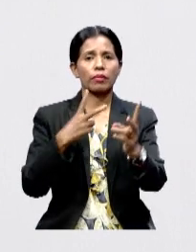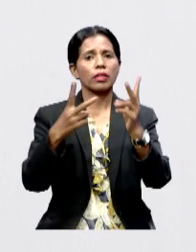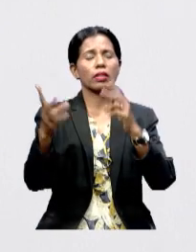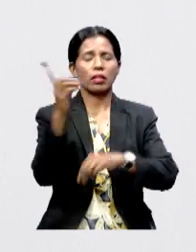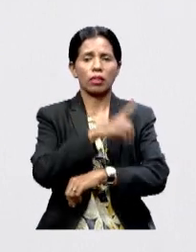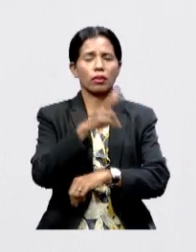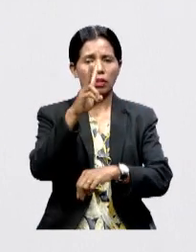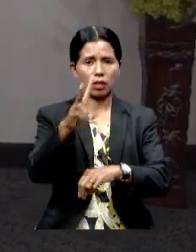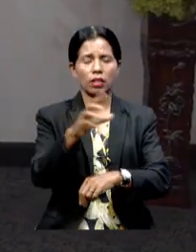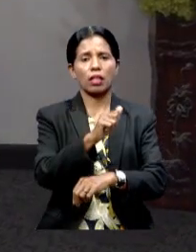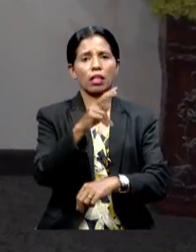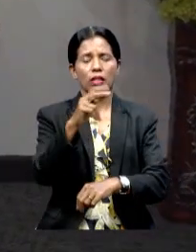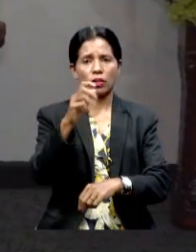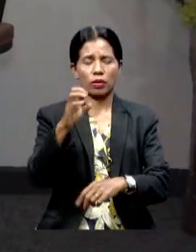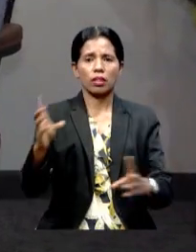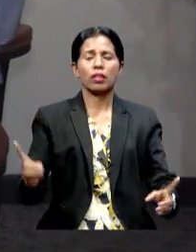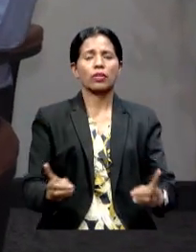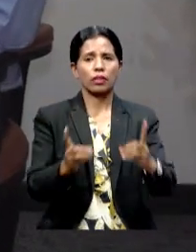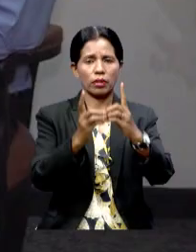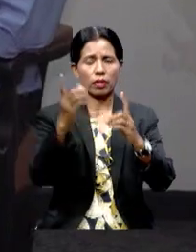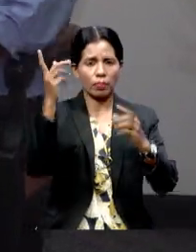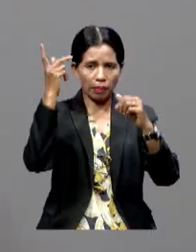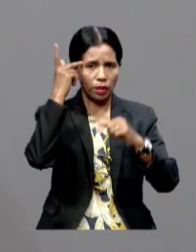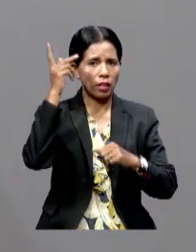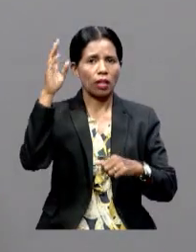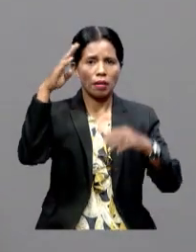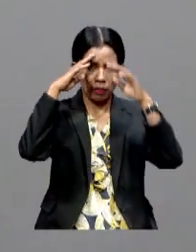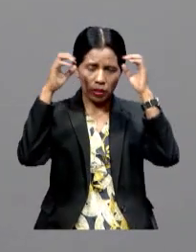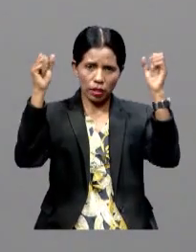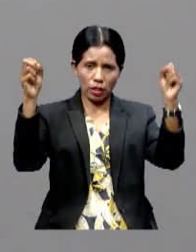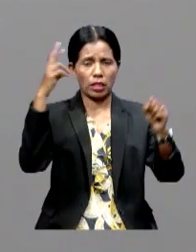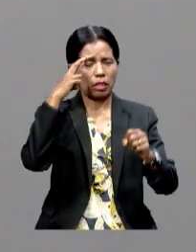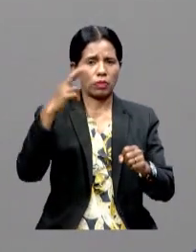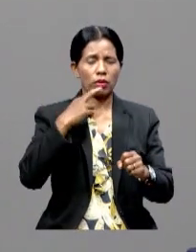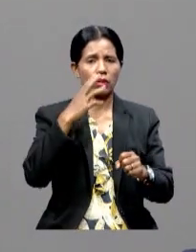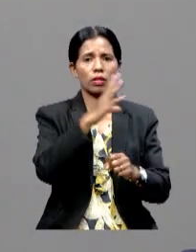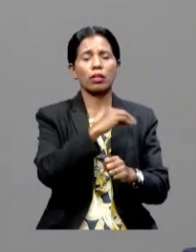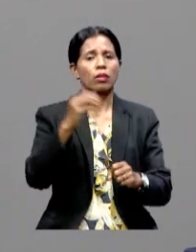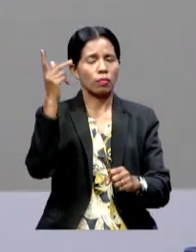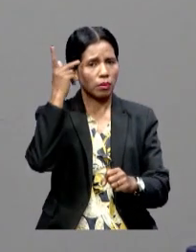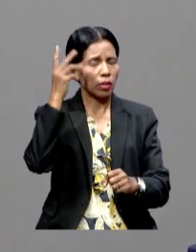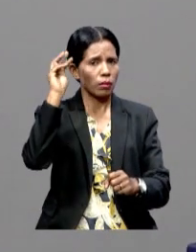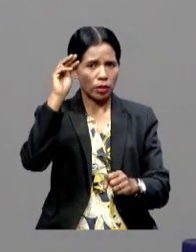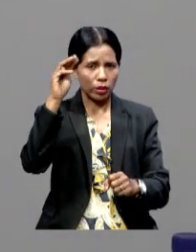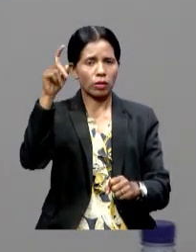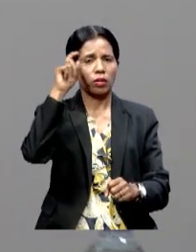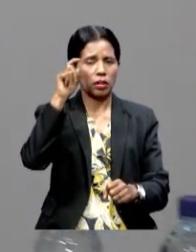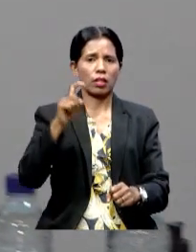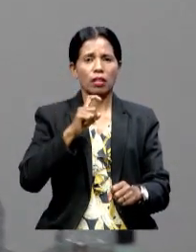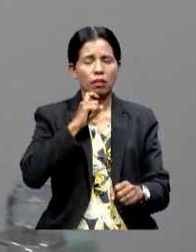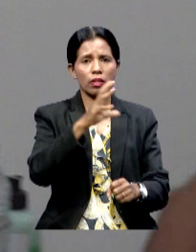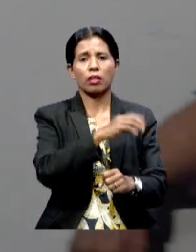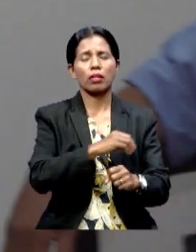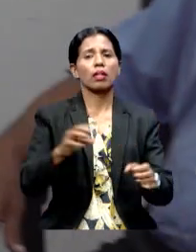Timor-Leste, António Costa se assoromalo ao Presidente da República, José Ramos Horta, Primeiro-Ministro, Caira Lassano Guzmão,